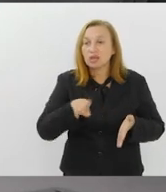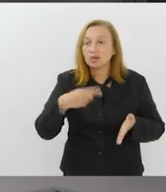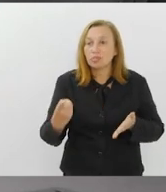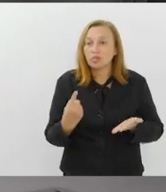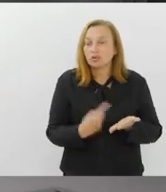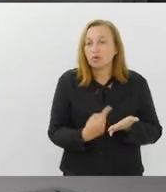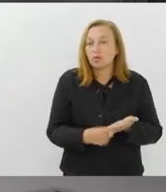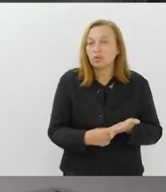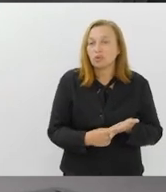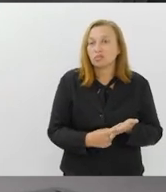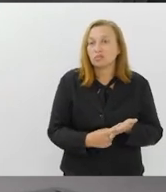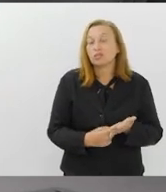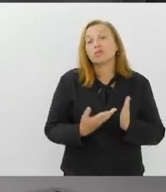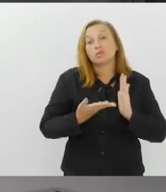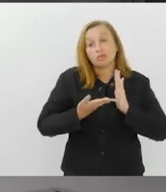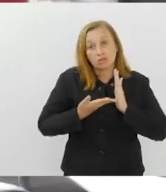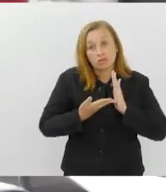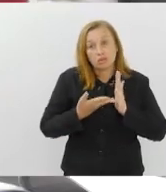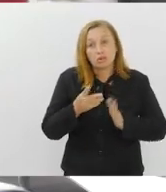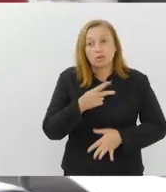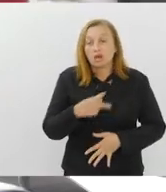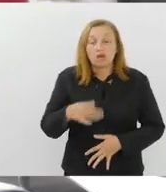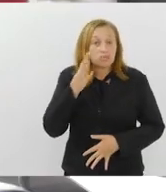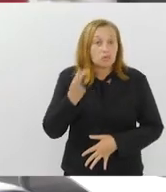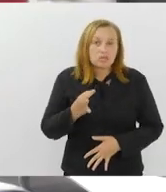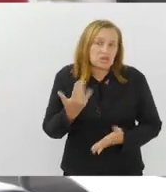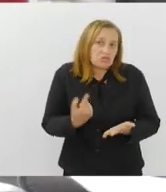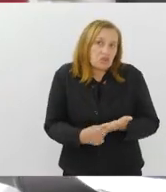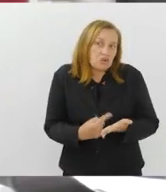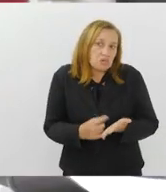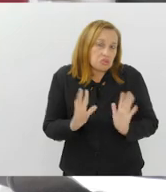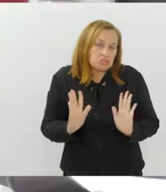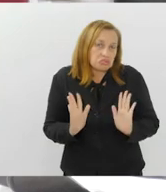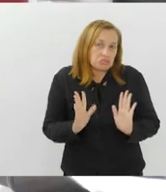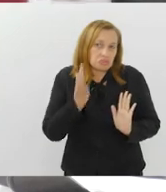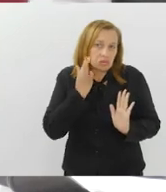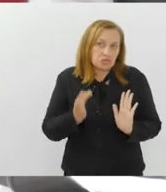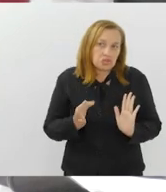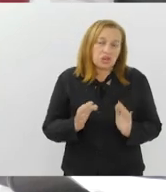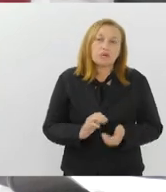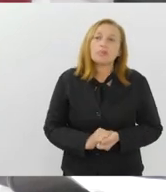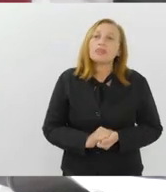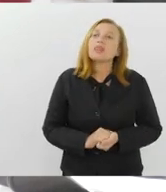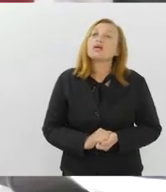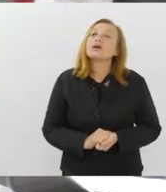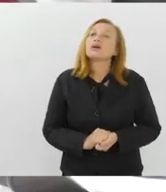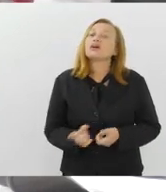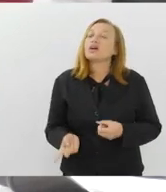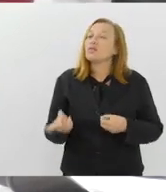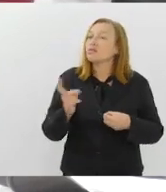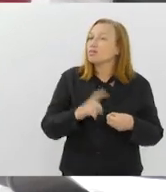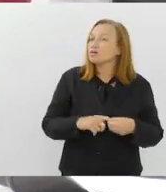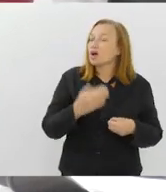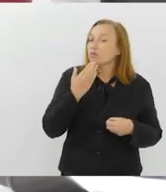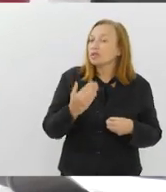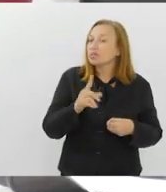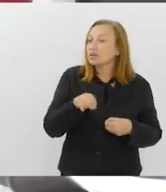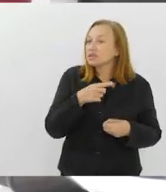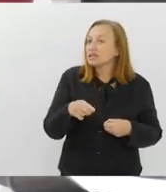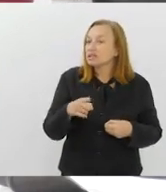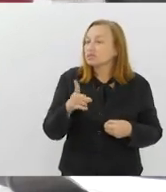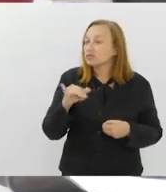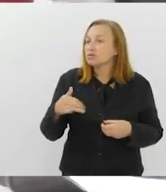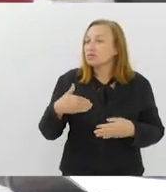com o presidente da... Eu não sei se esse foi o acordo, é isso que eu preciso entender. Era retornar ou era só impedir cancelamento daquele dia